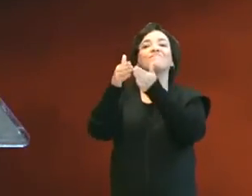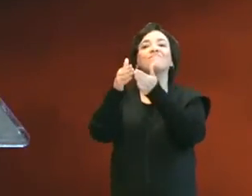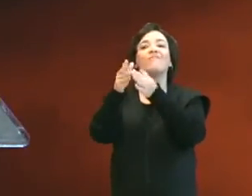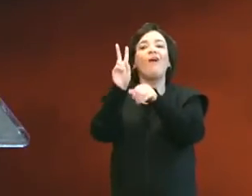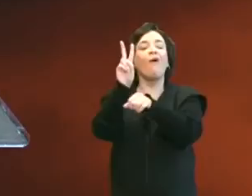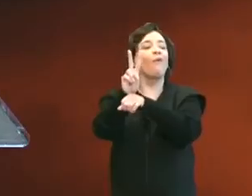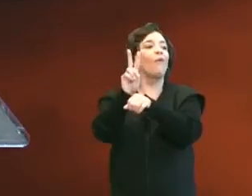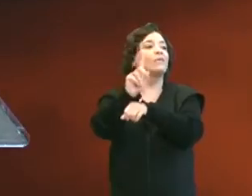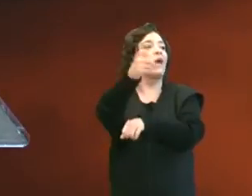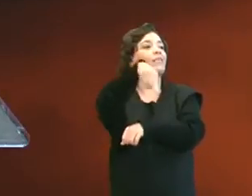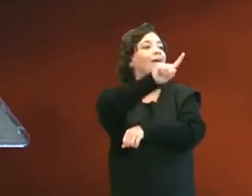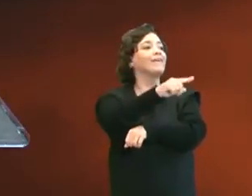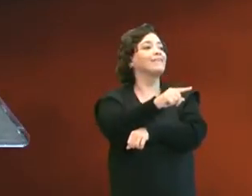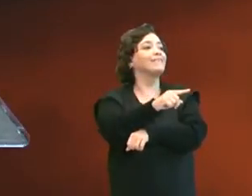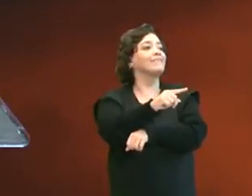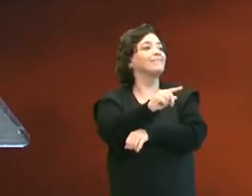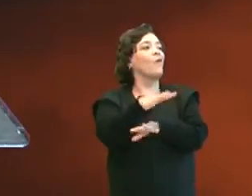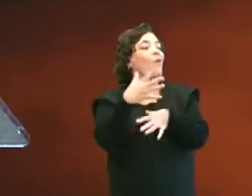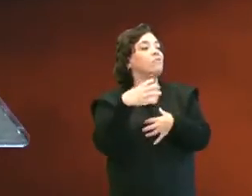nossas fraquezas.